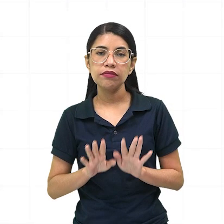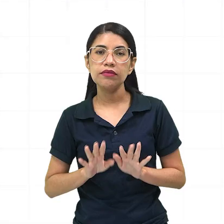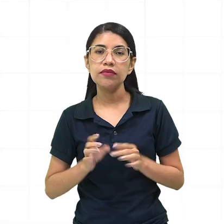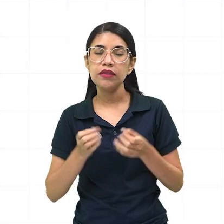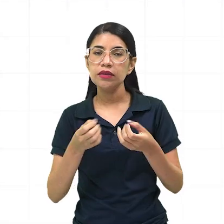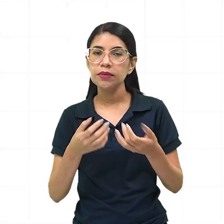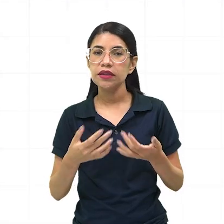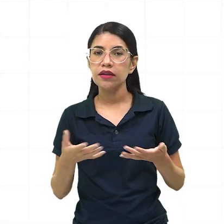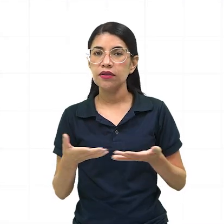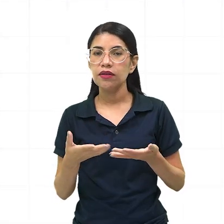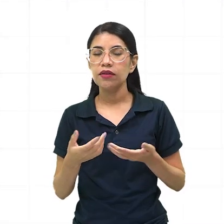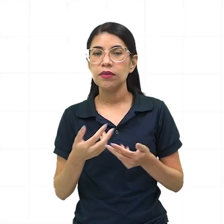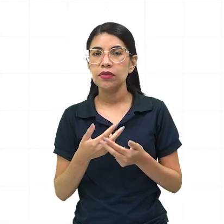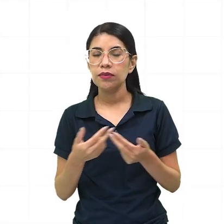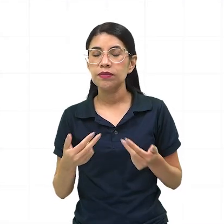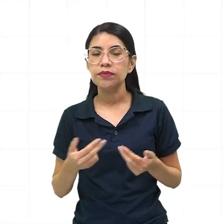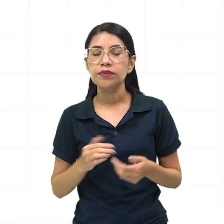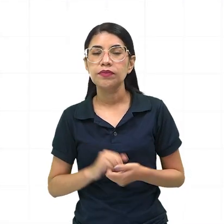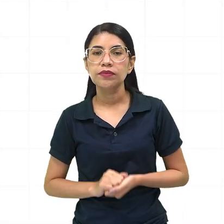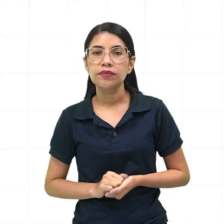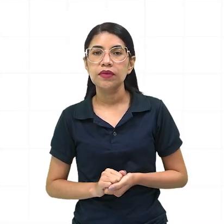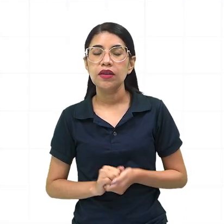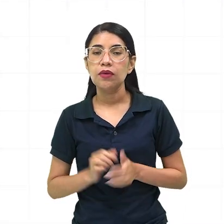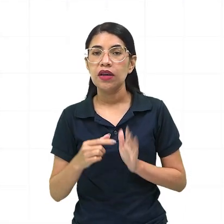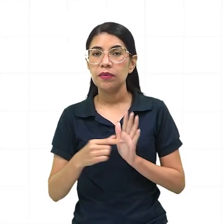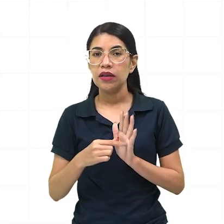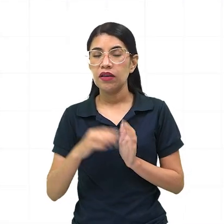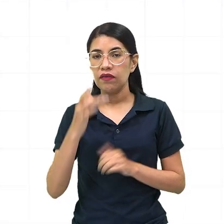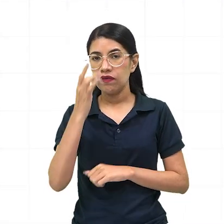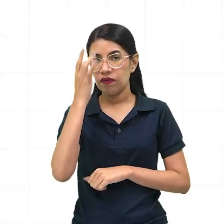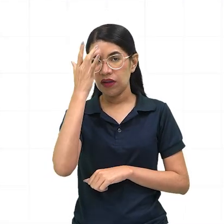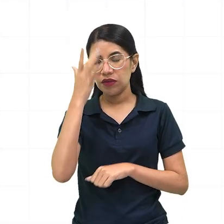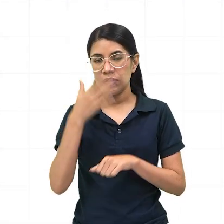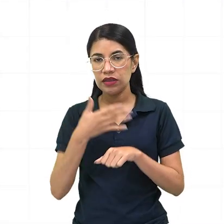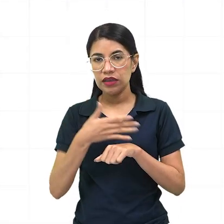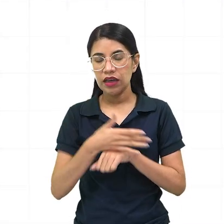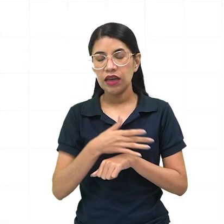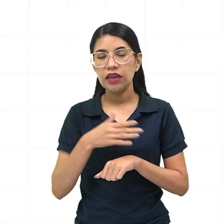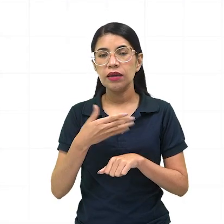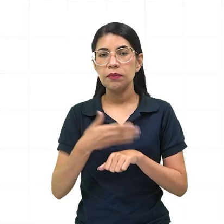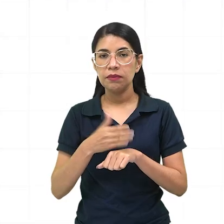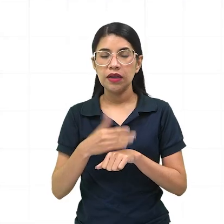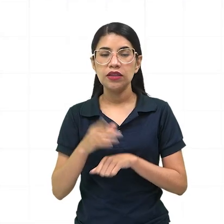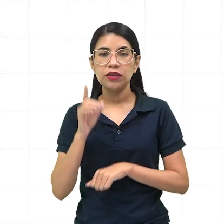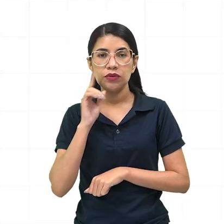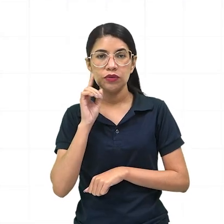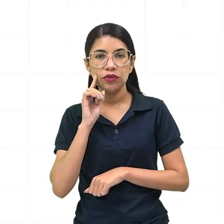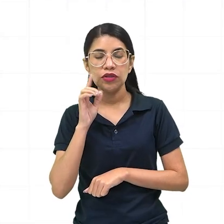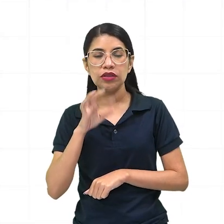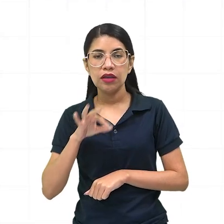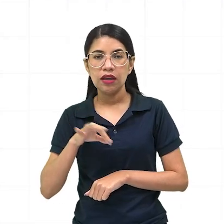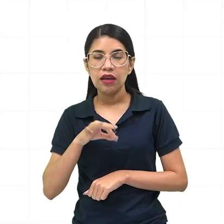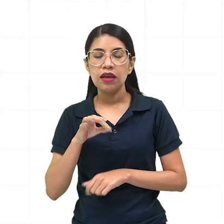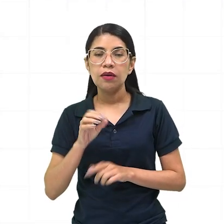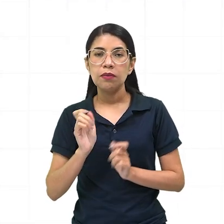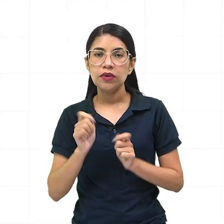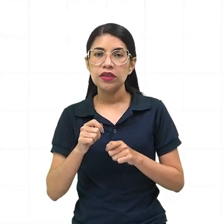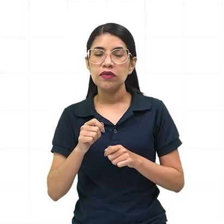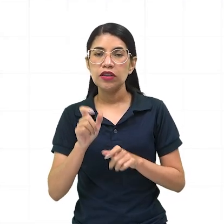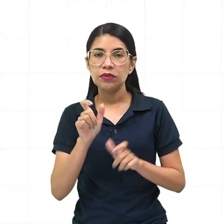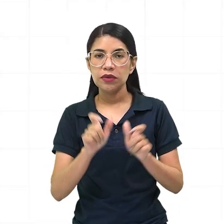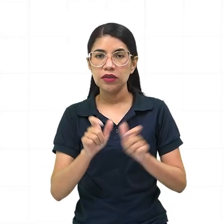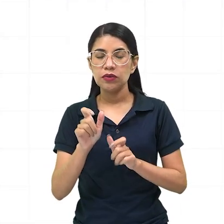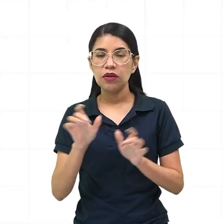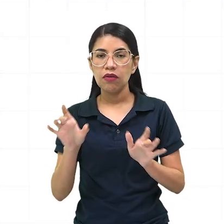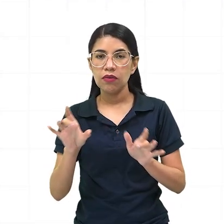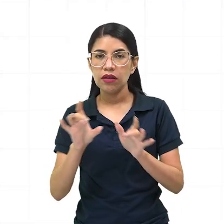coisa interessante. Esses aplicativos facilitam o acesso e práticas espirituais diárias, permitindo que os fiéis se conectem com